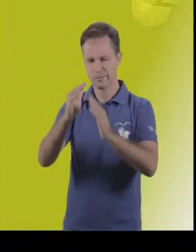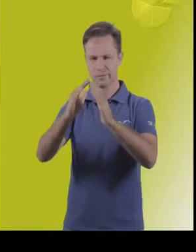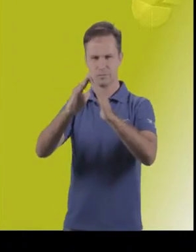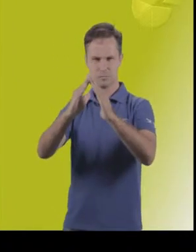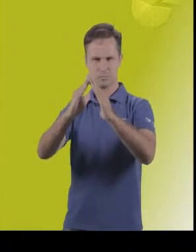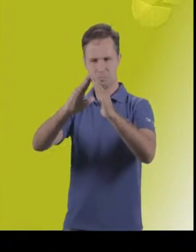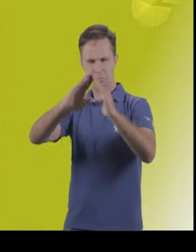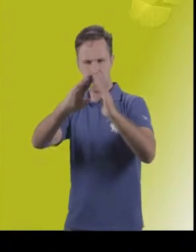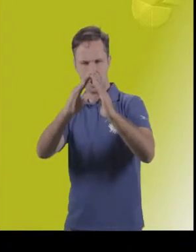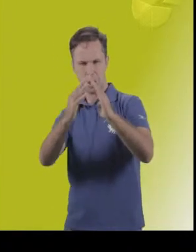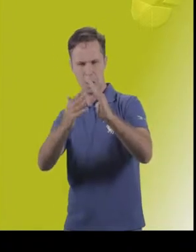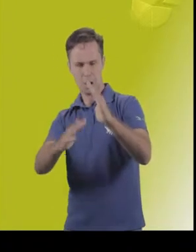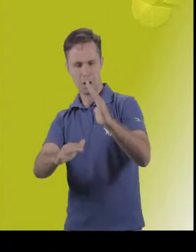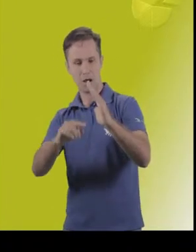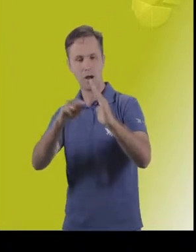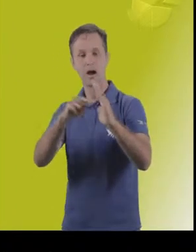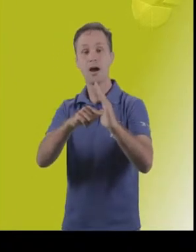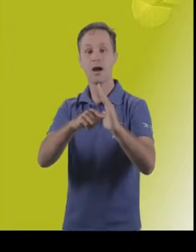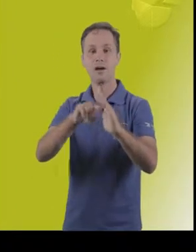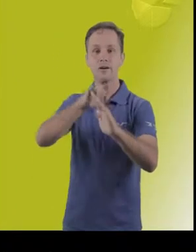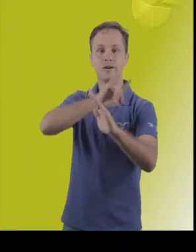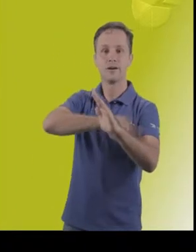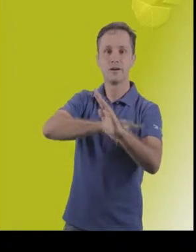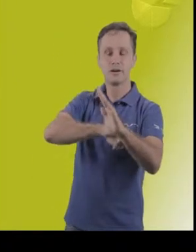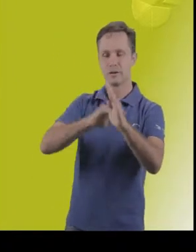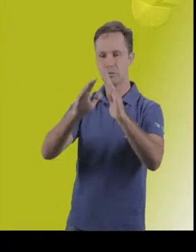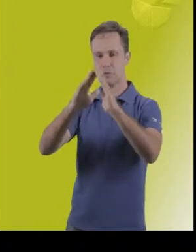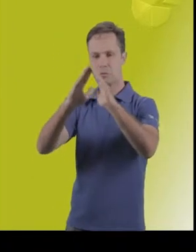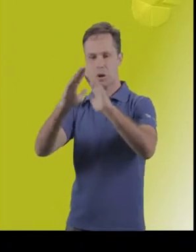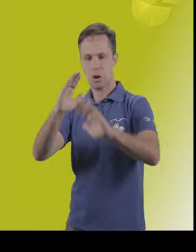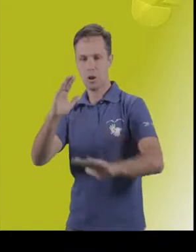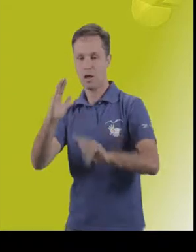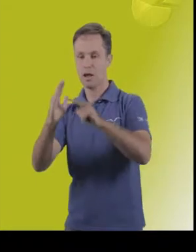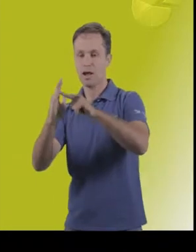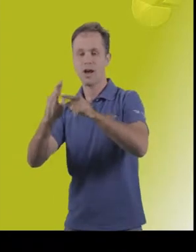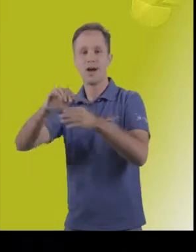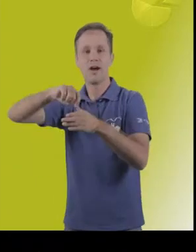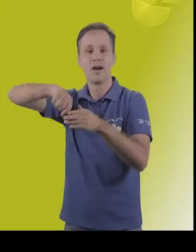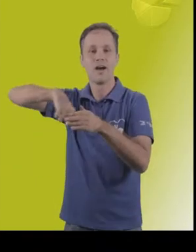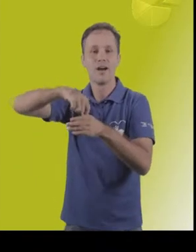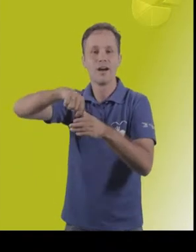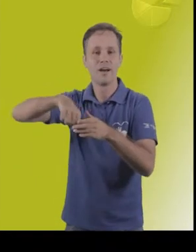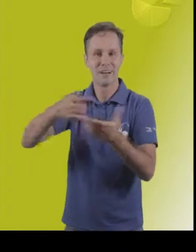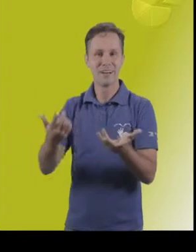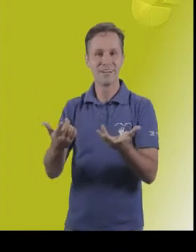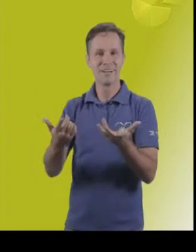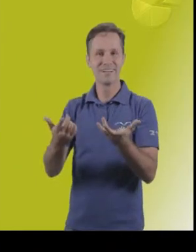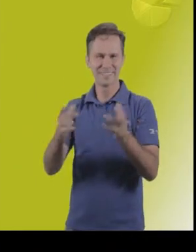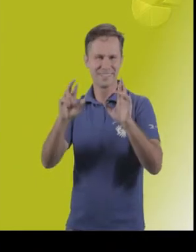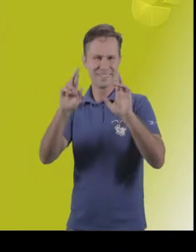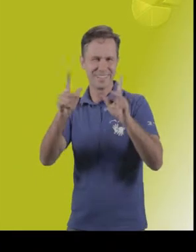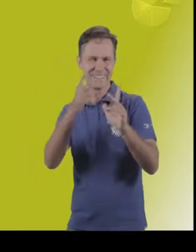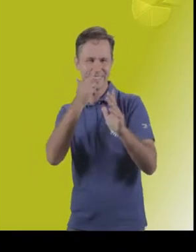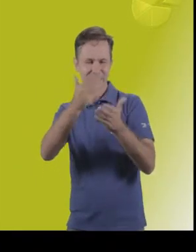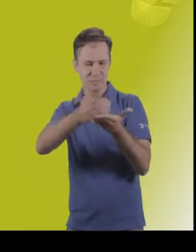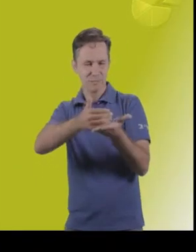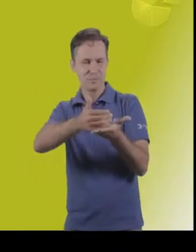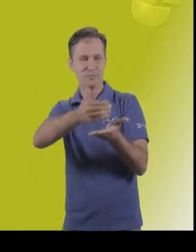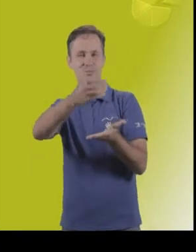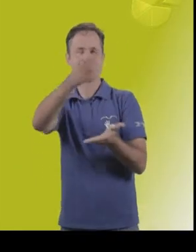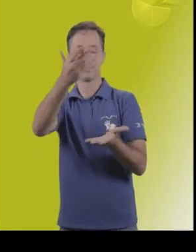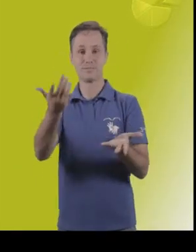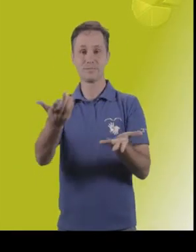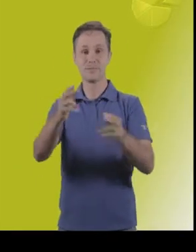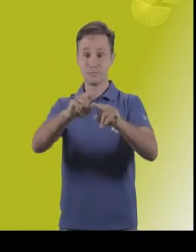por exemplo, tem uma demolição que sobra apenas aquela imagem da cozinha ou do banheiro, assim, suspenso.